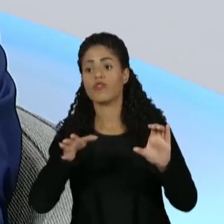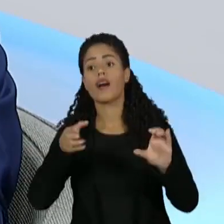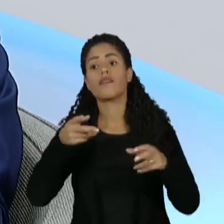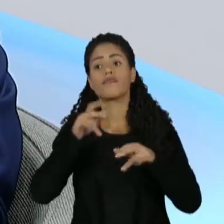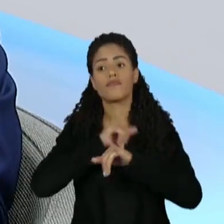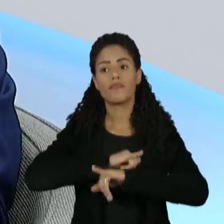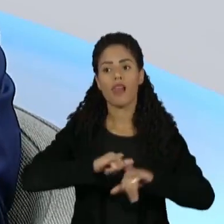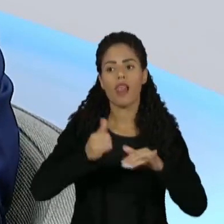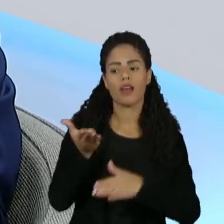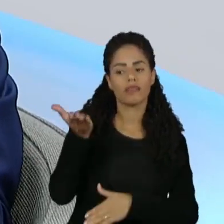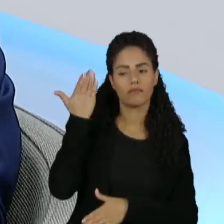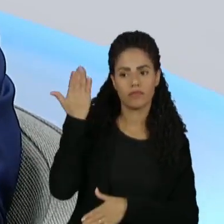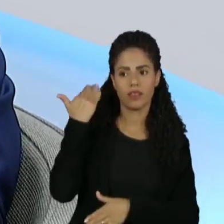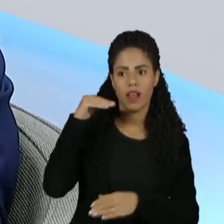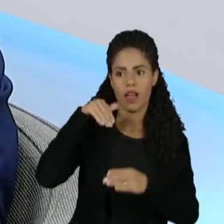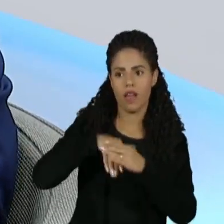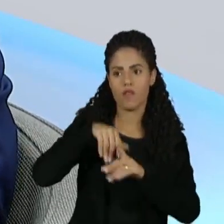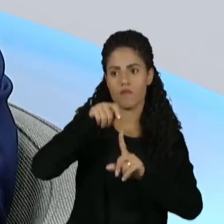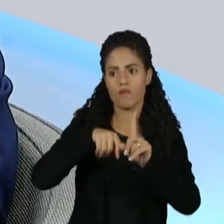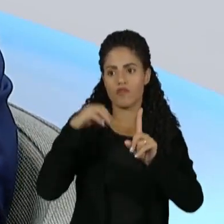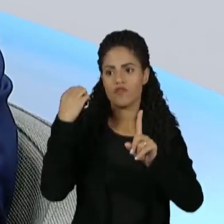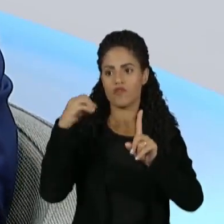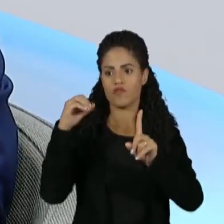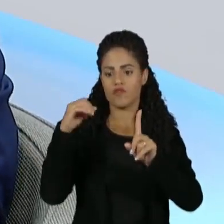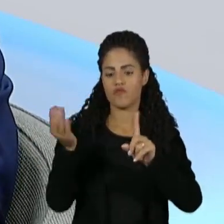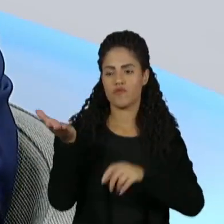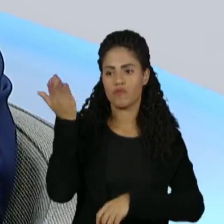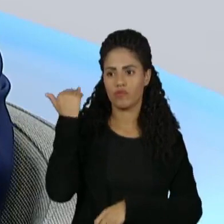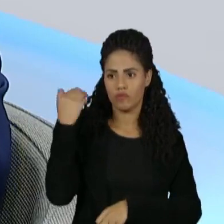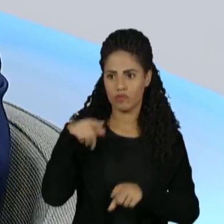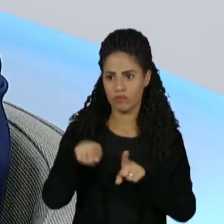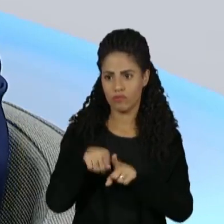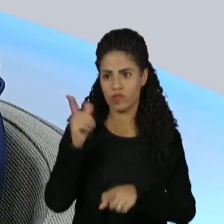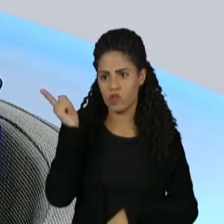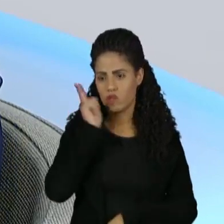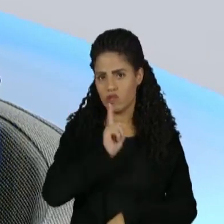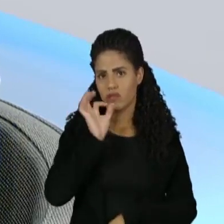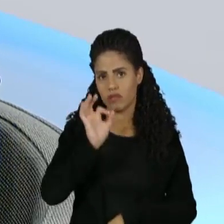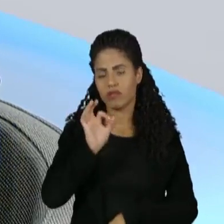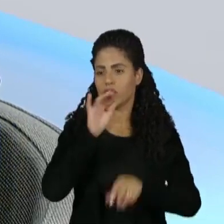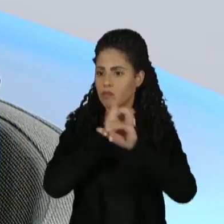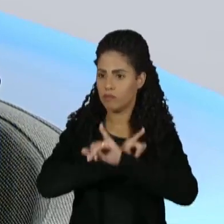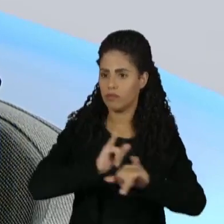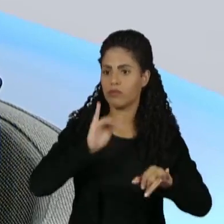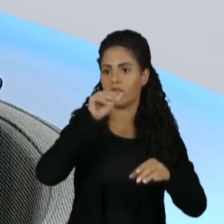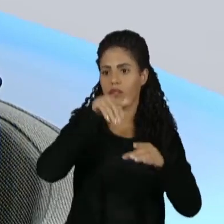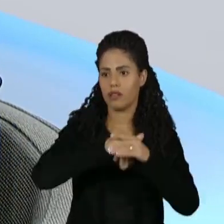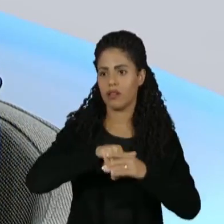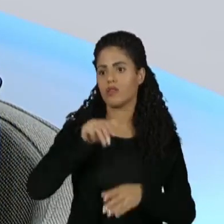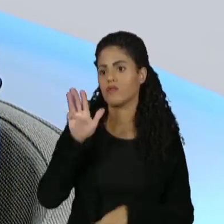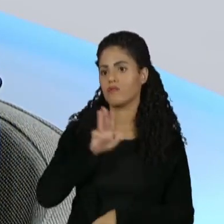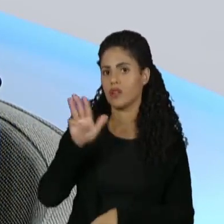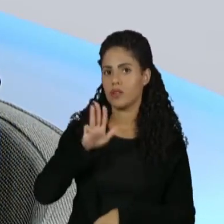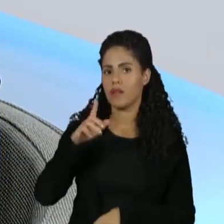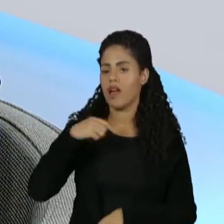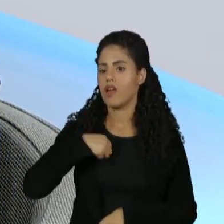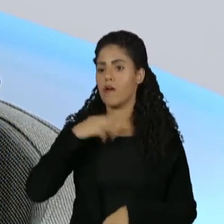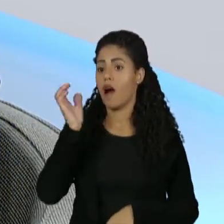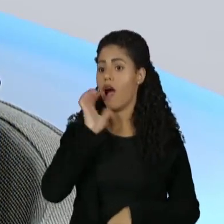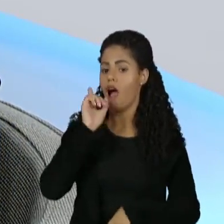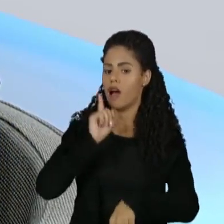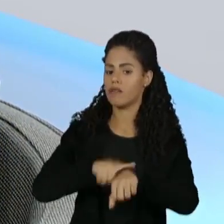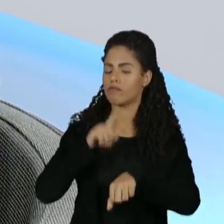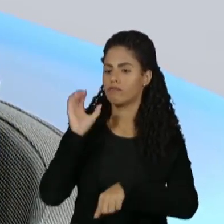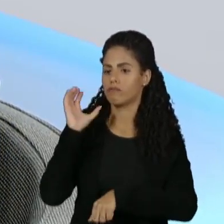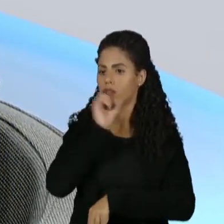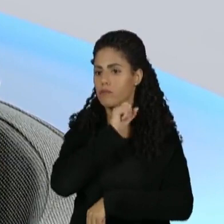desde em outubro quando o Tribunal Superior Eleitoral confirmou a eleição do presidente Lula eu imediatamente